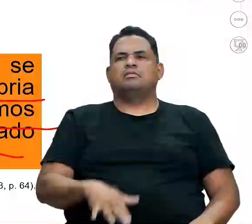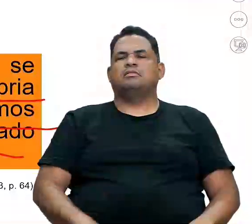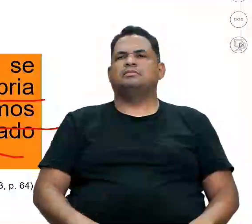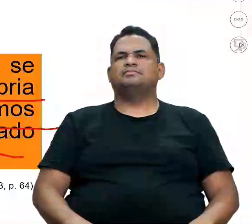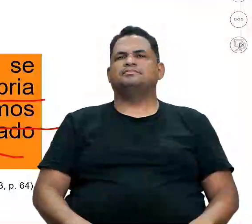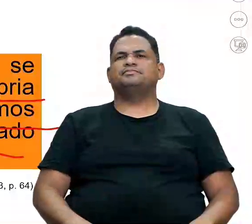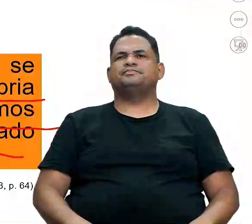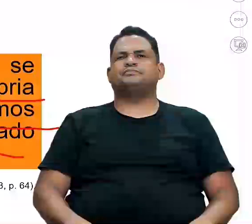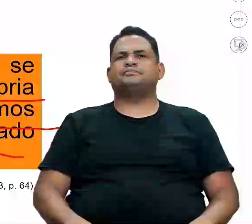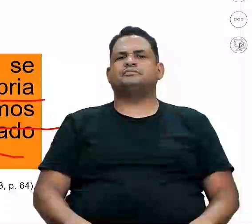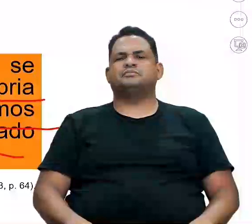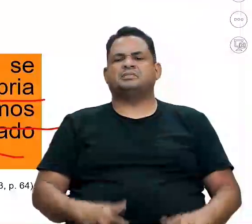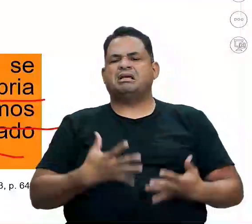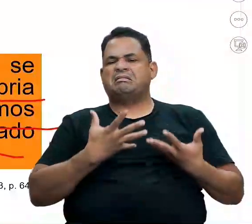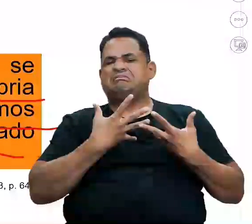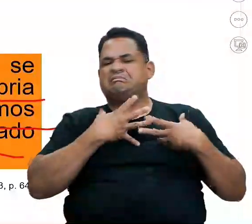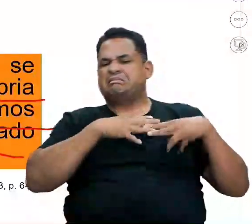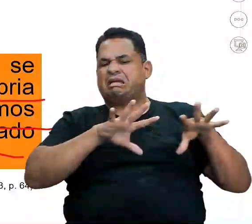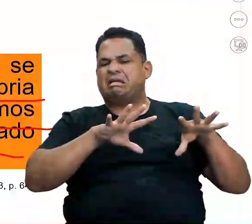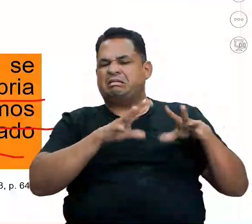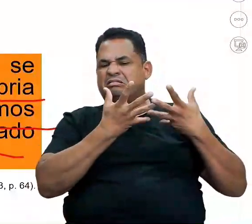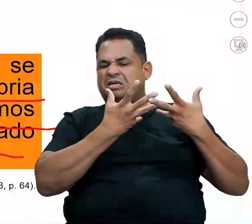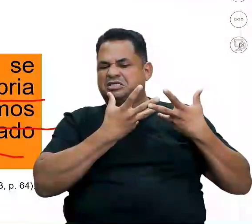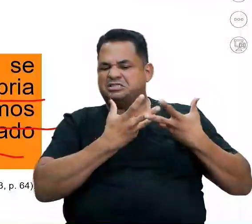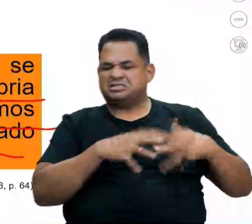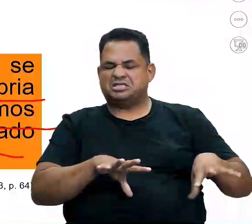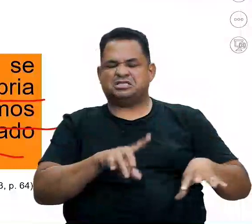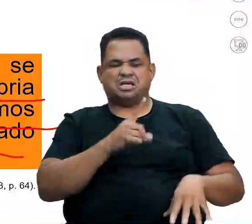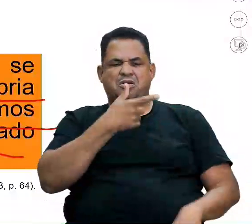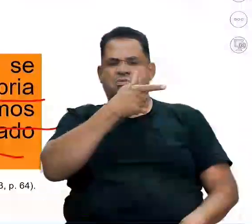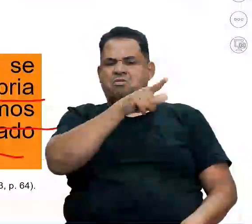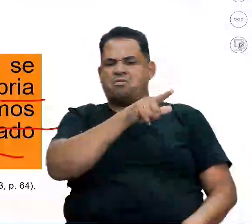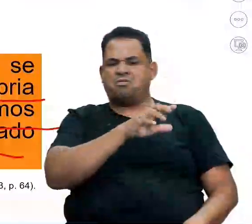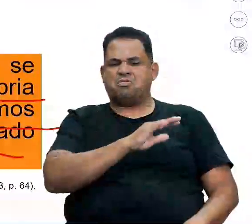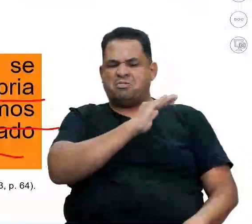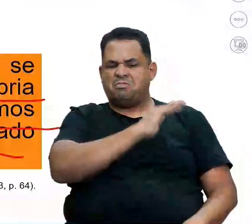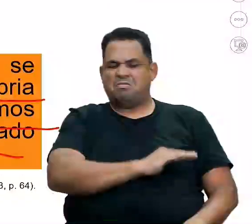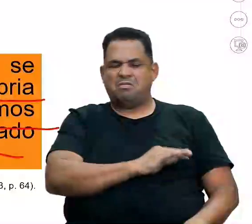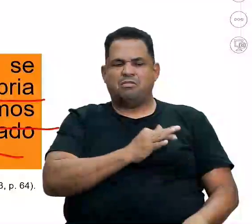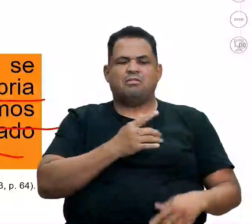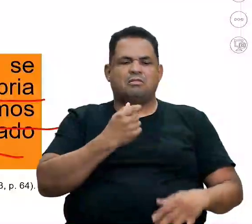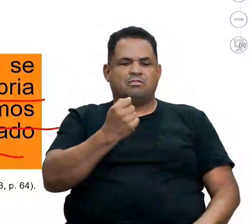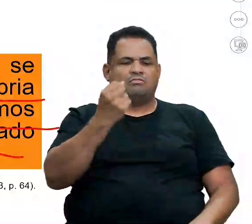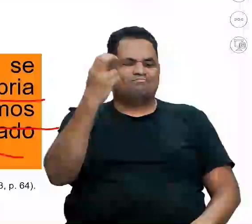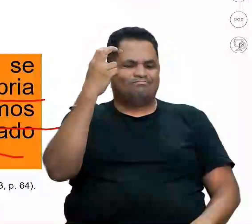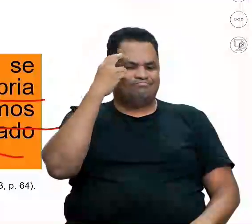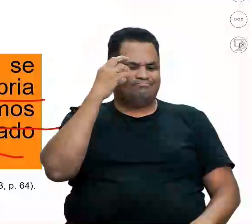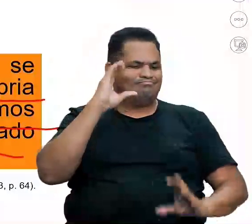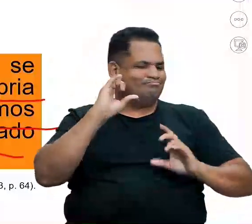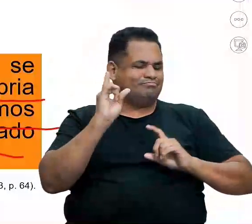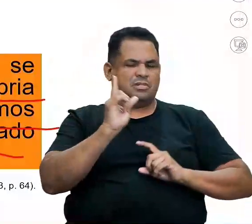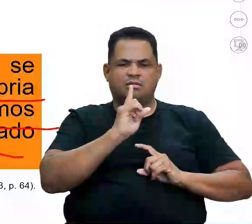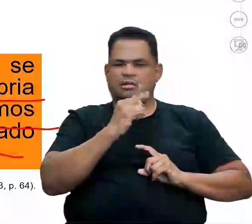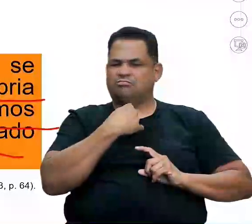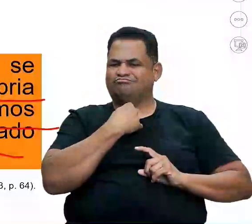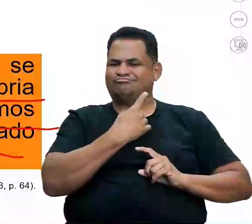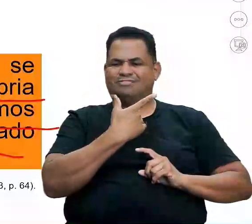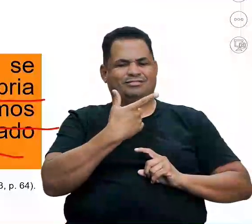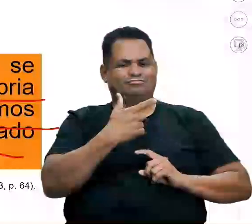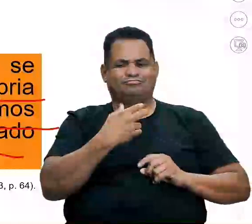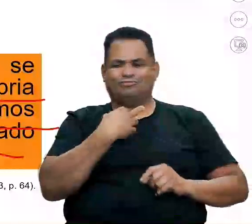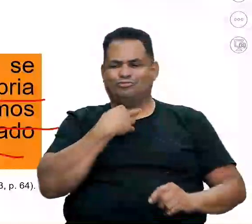e repudia do outro, inferioriza a cultura do outro, isso aí é um comportamento